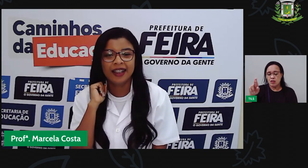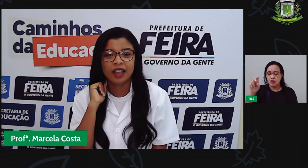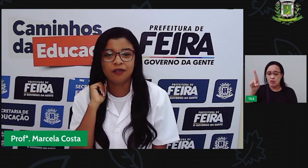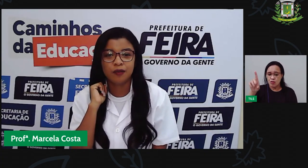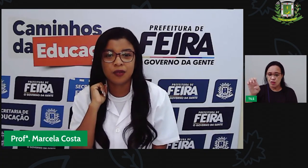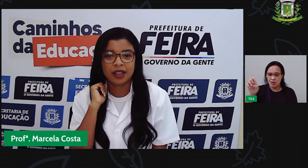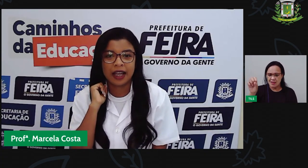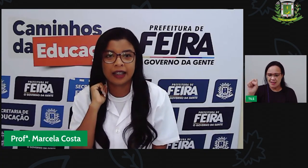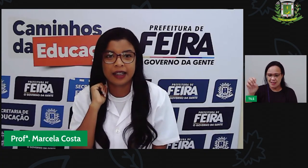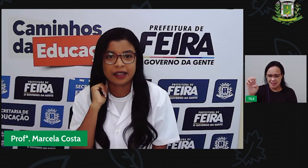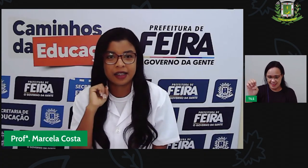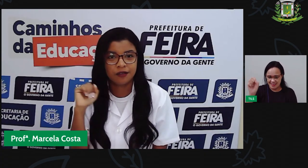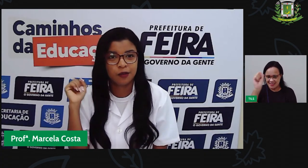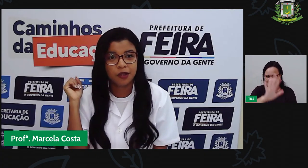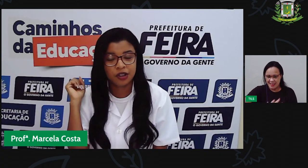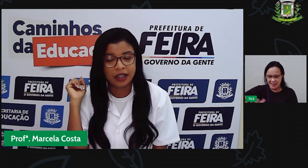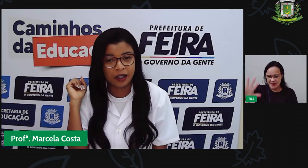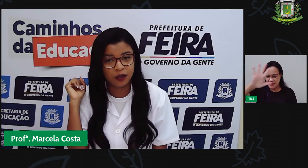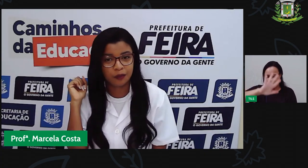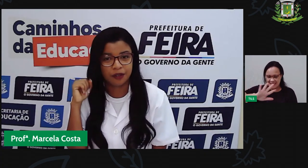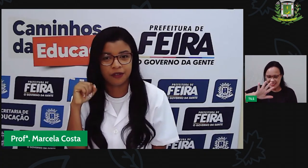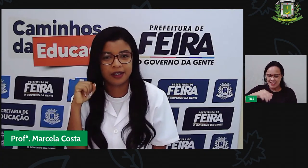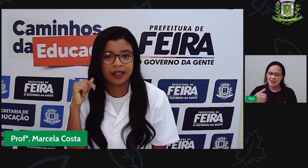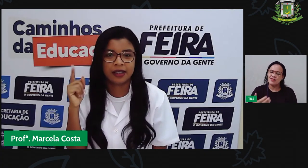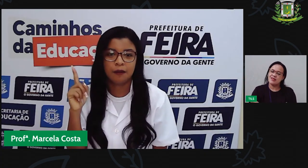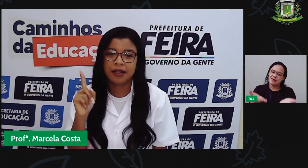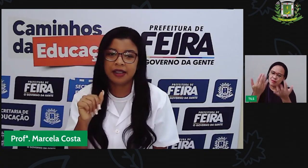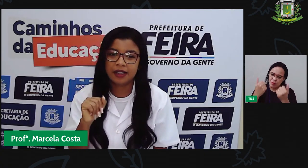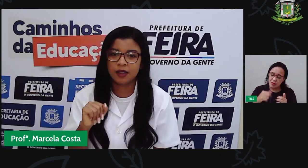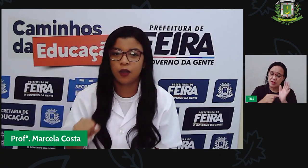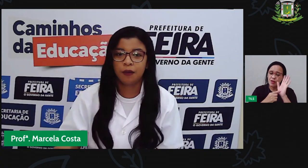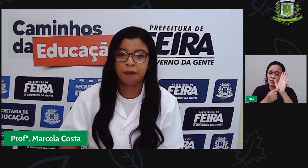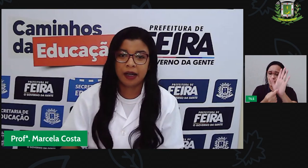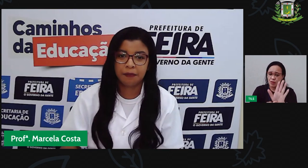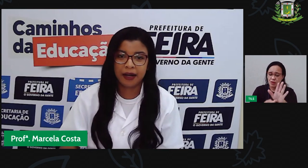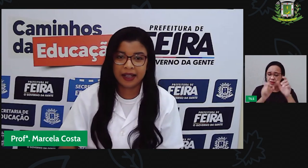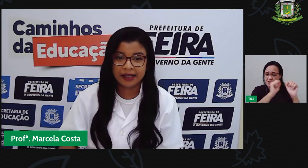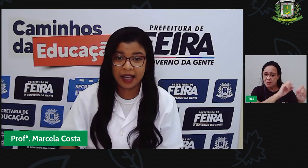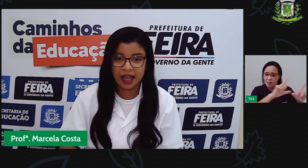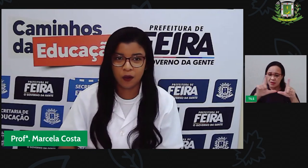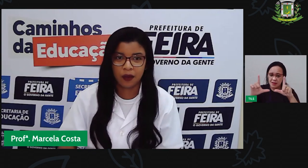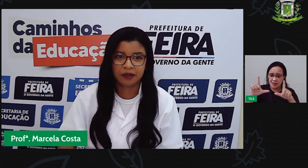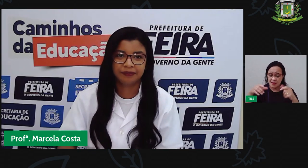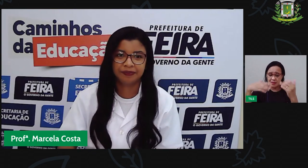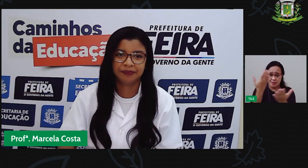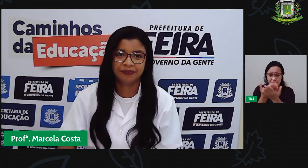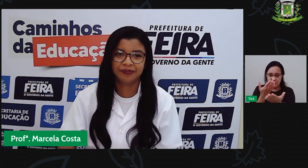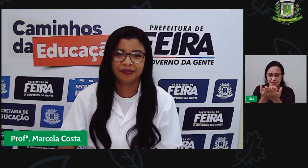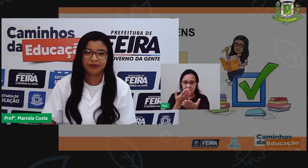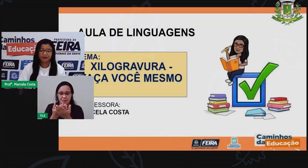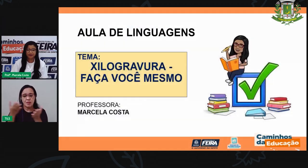Então, vamos lá, crianças. Eu vou mostrar agora pra vocês a apresentação que eu preparei pra essa aula.